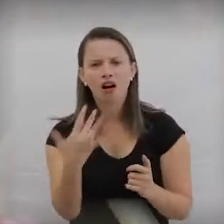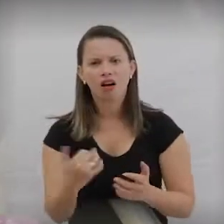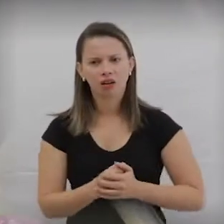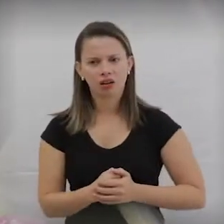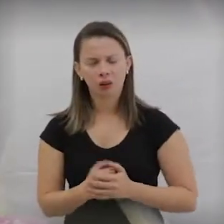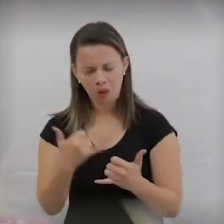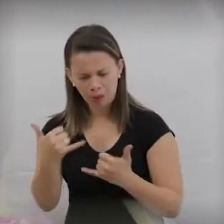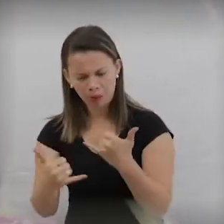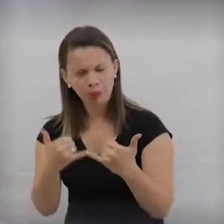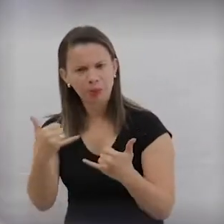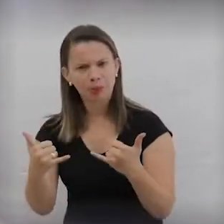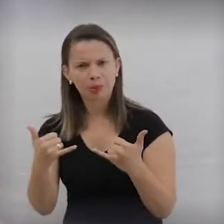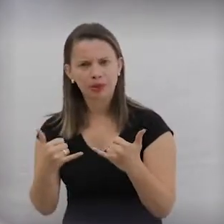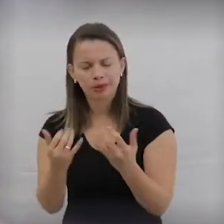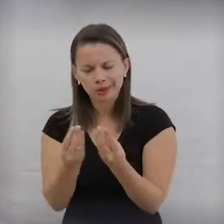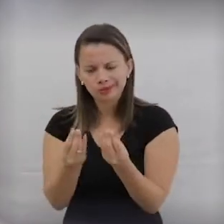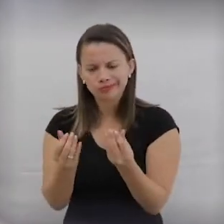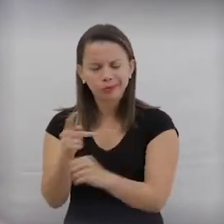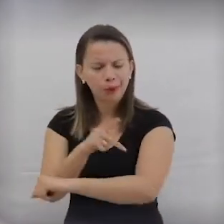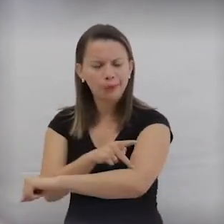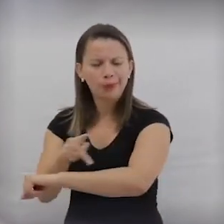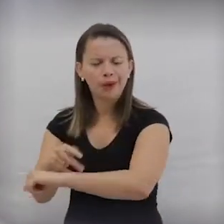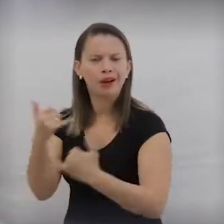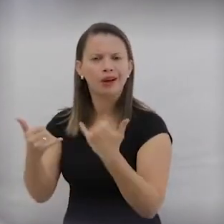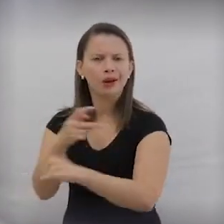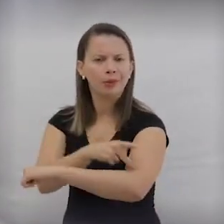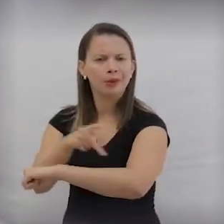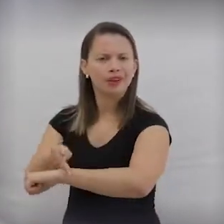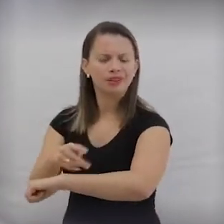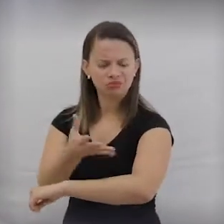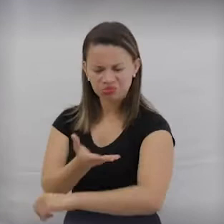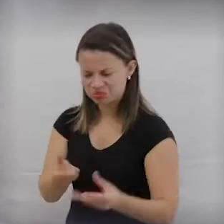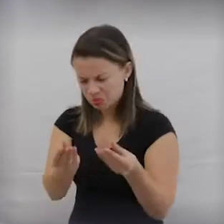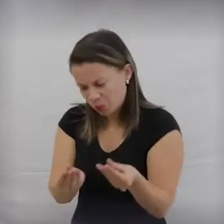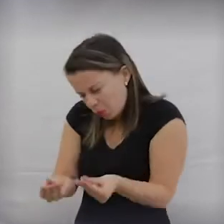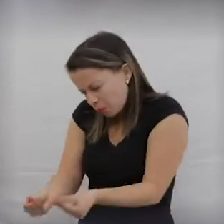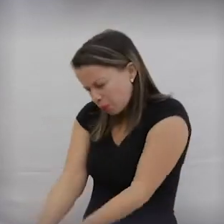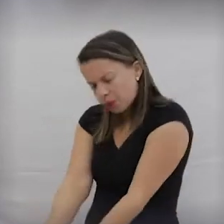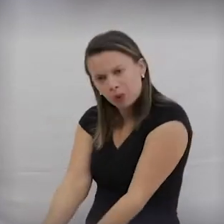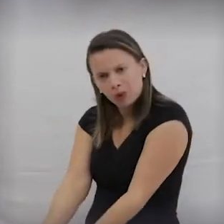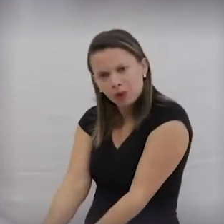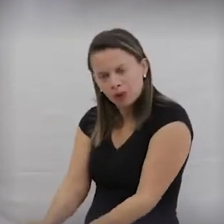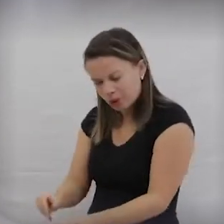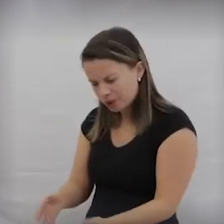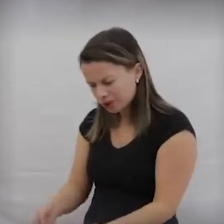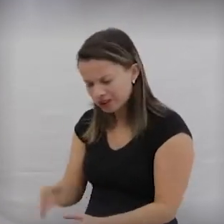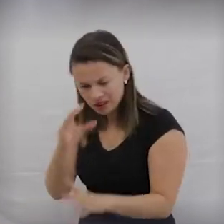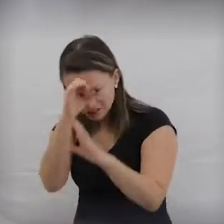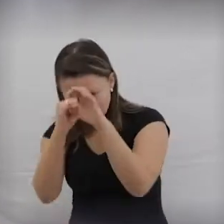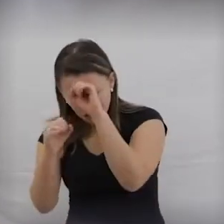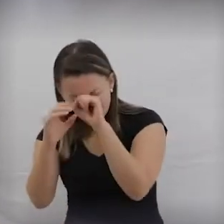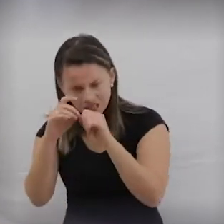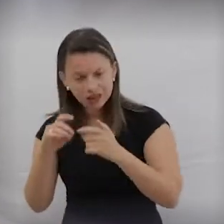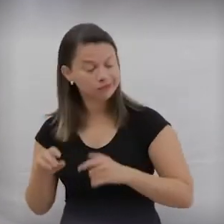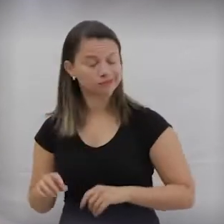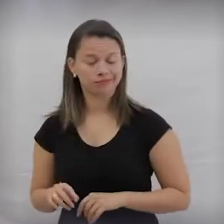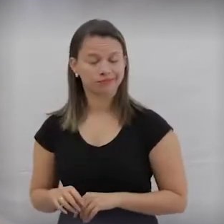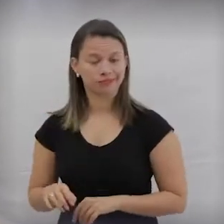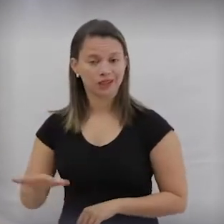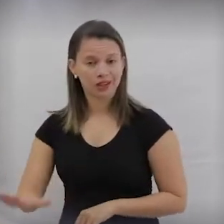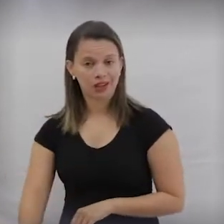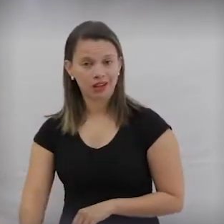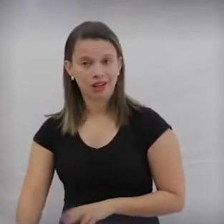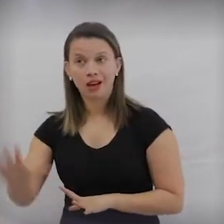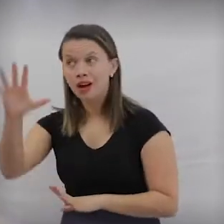brinquedo que de alguma forma se diz pedagógico, né? A criança aprende de uma forma muito mais viva